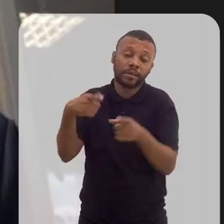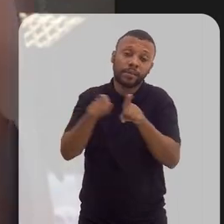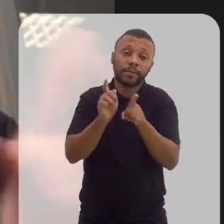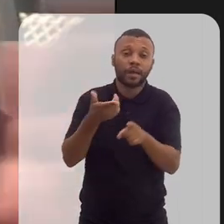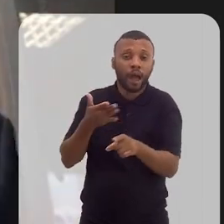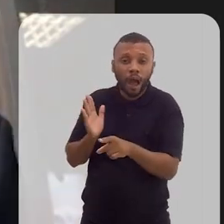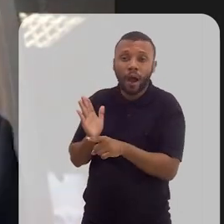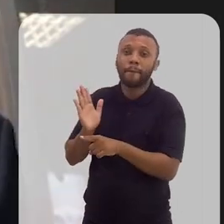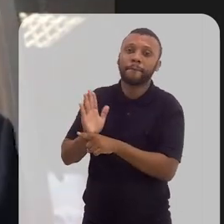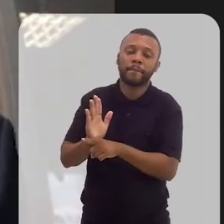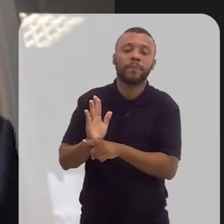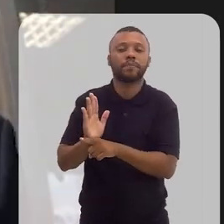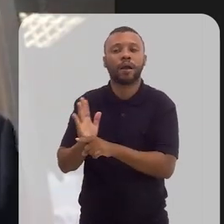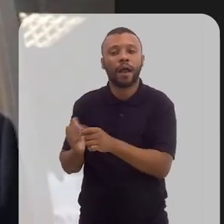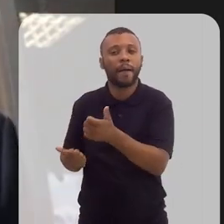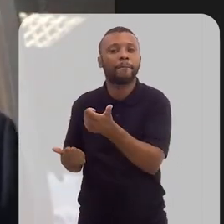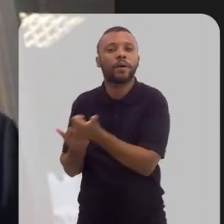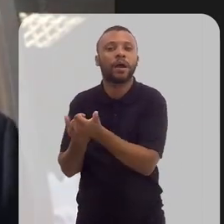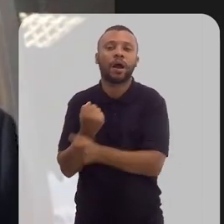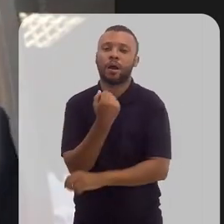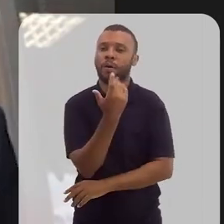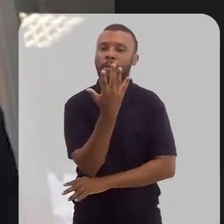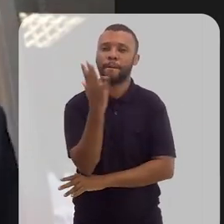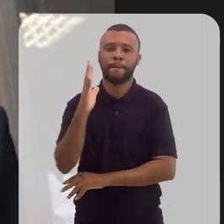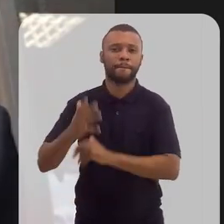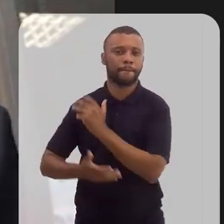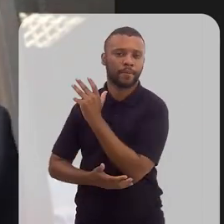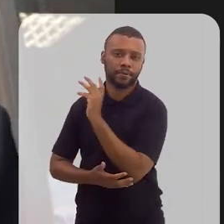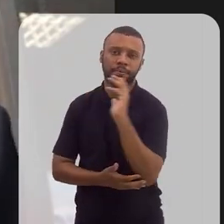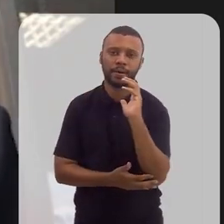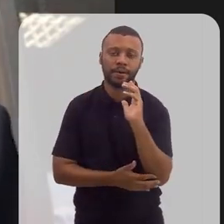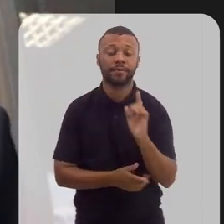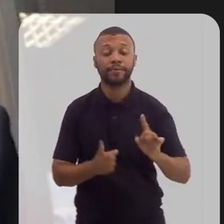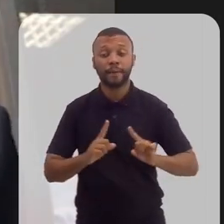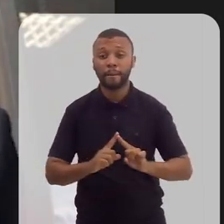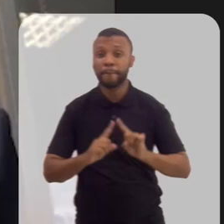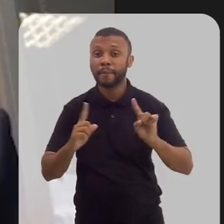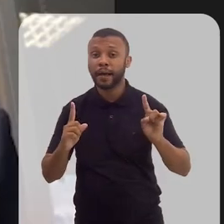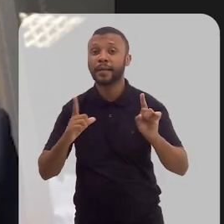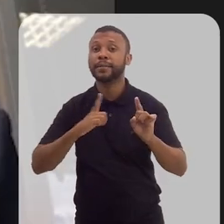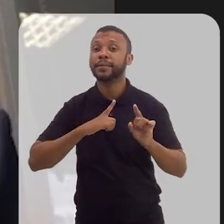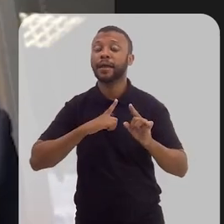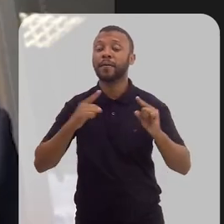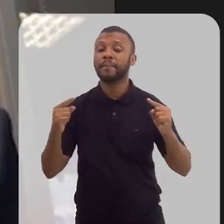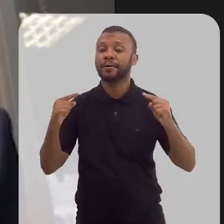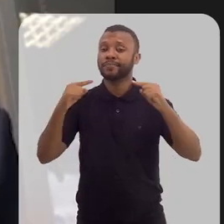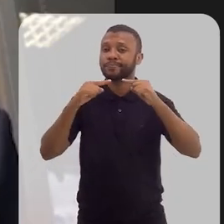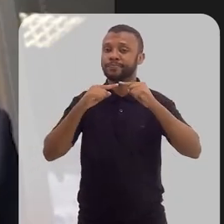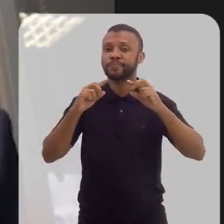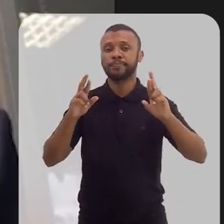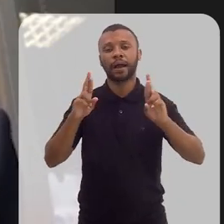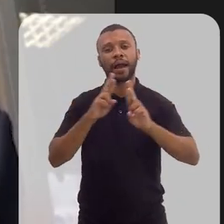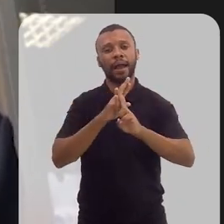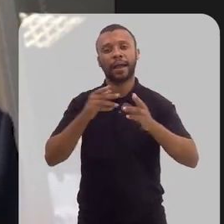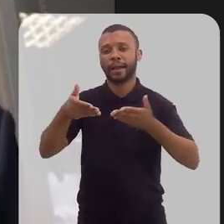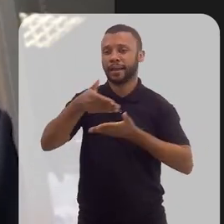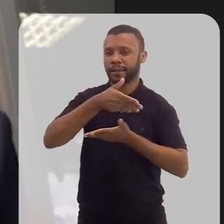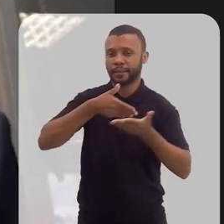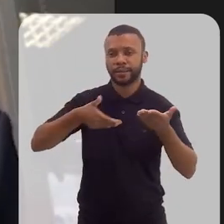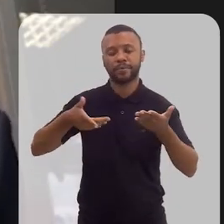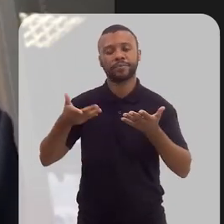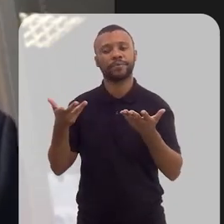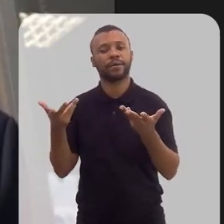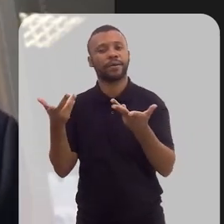né, com o meio ambiente. Agora, existe uma relação de